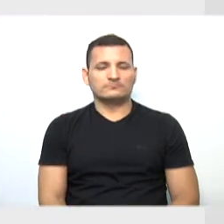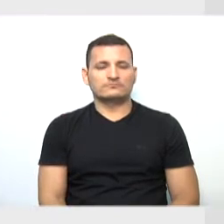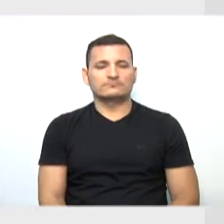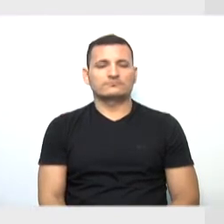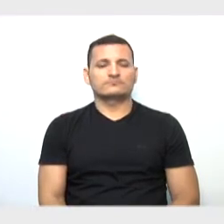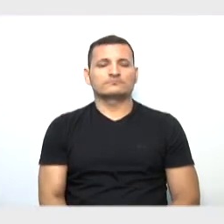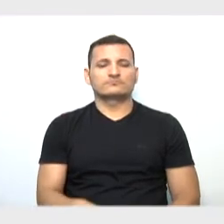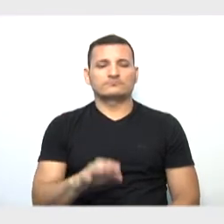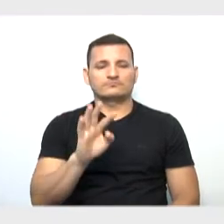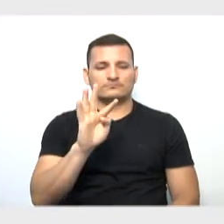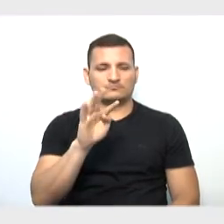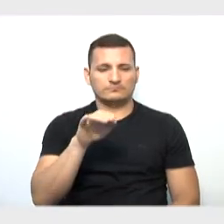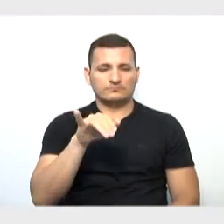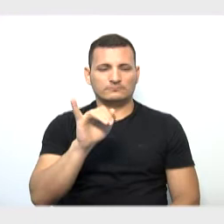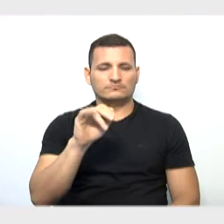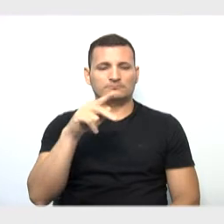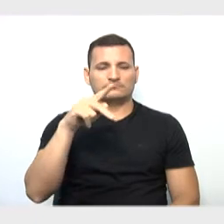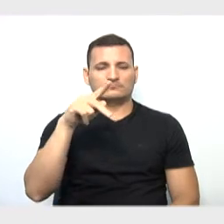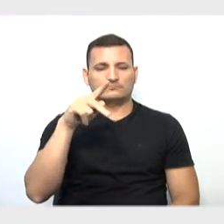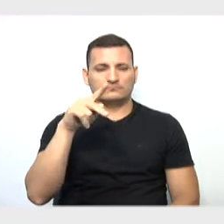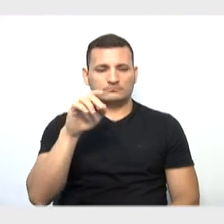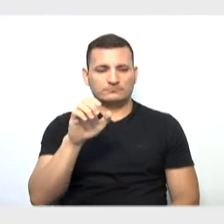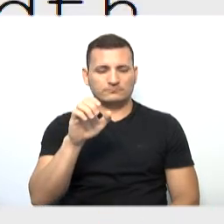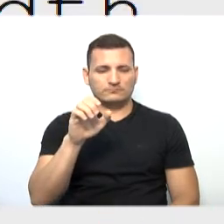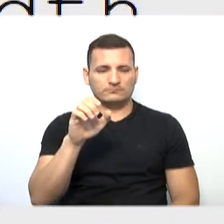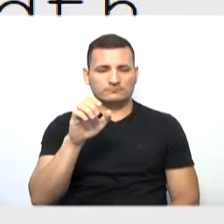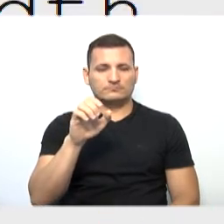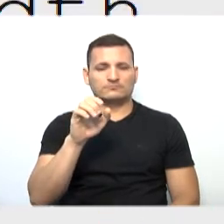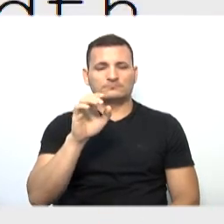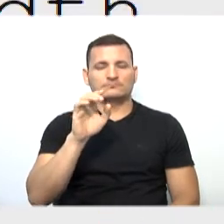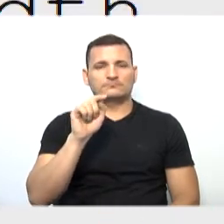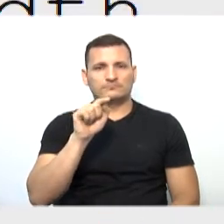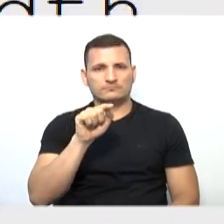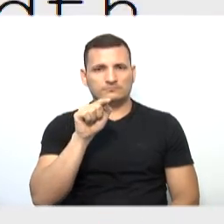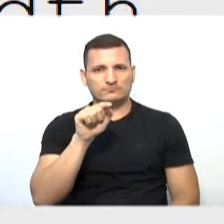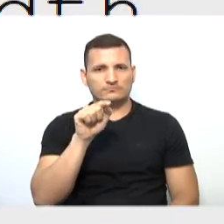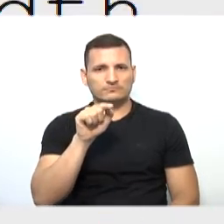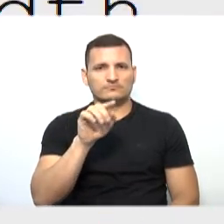Type, ele vai ser o tipo button.